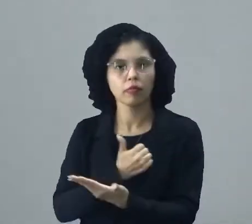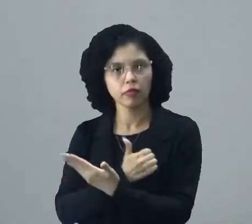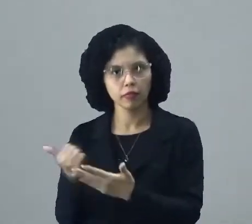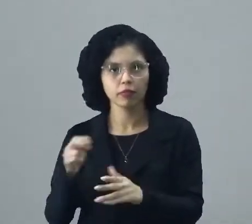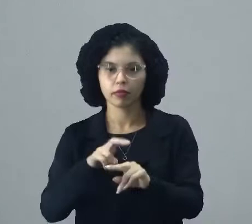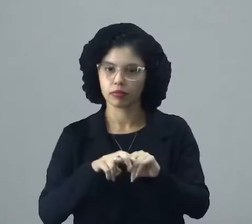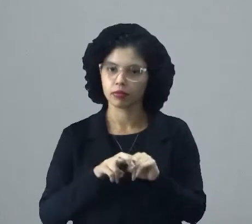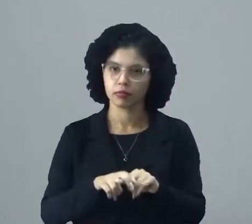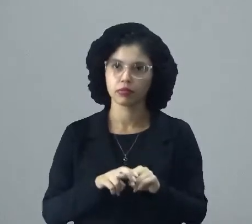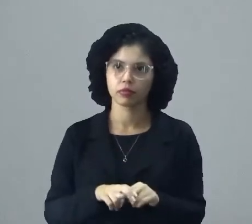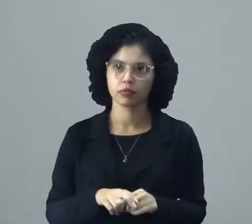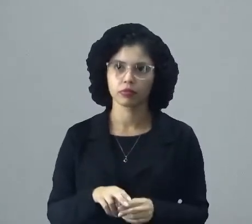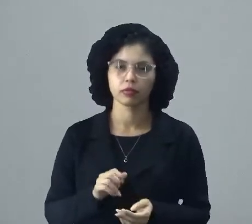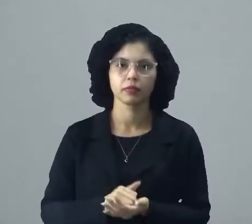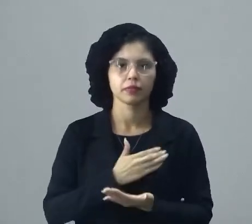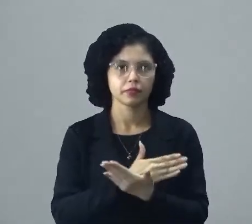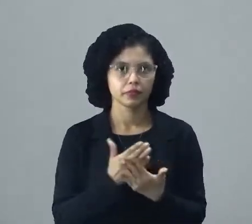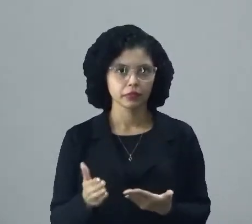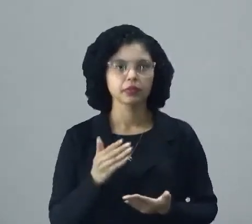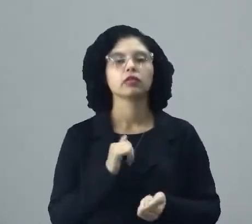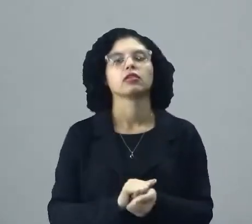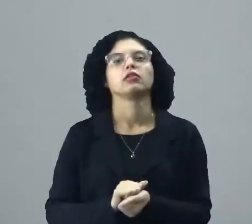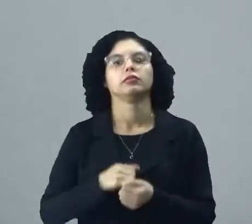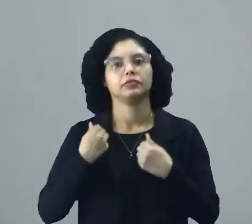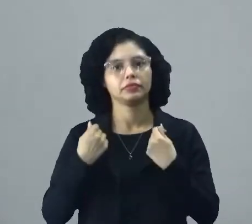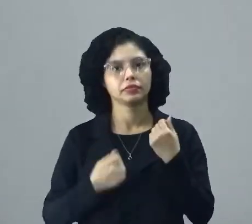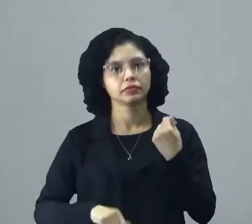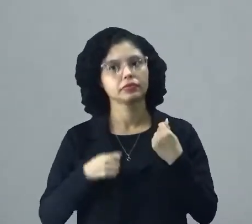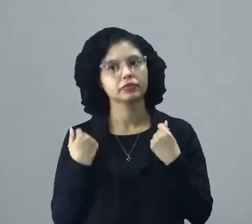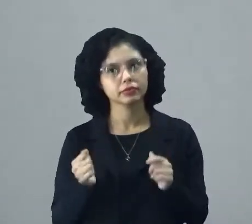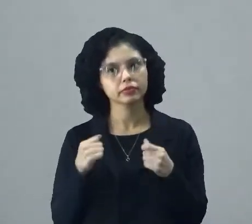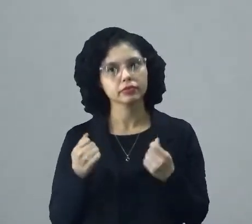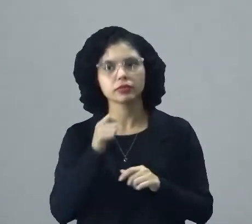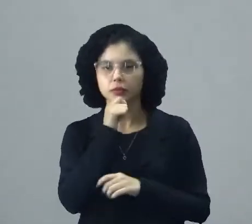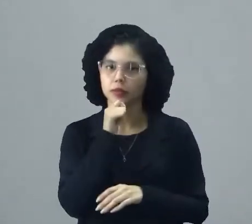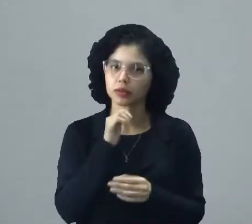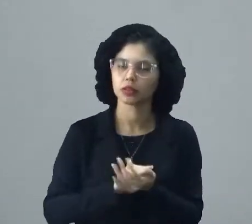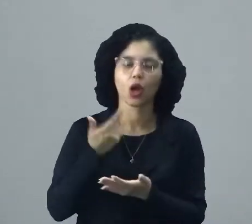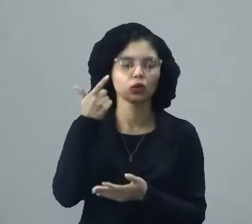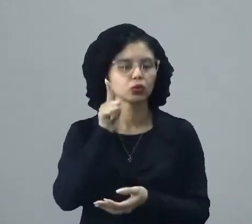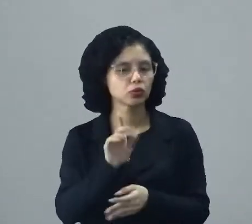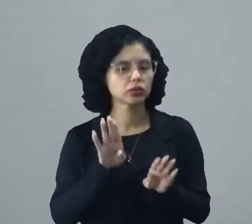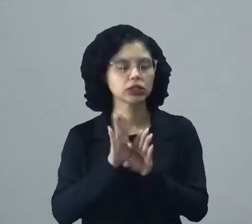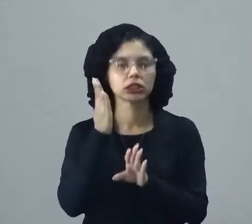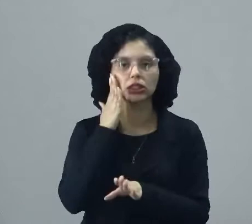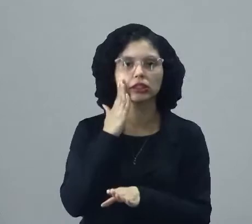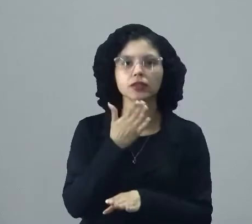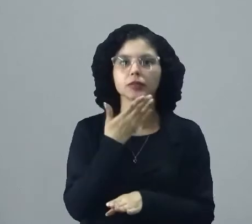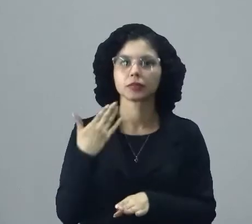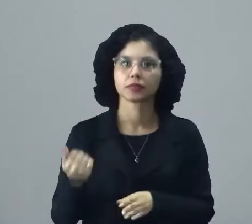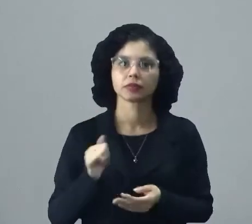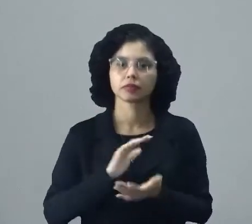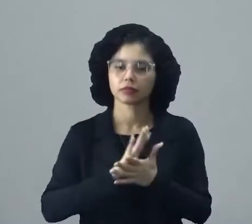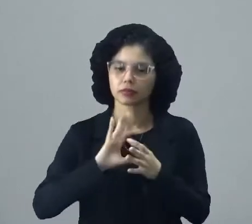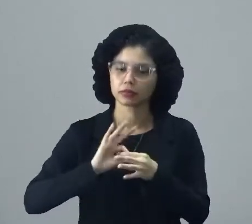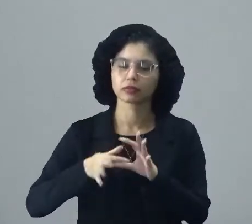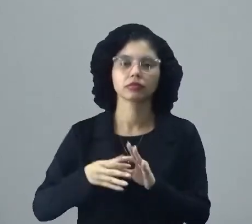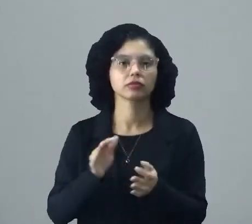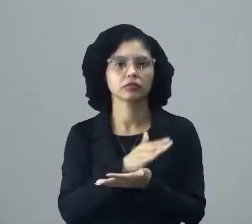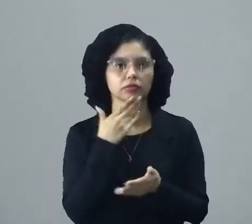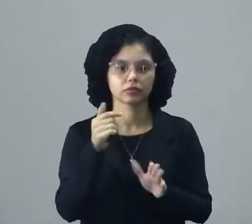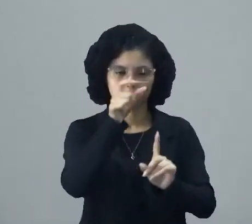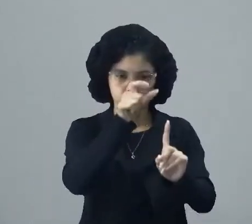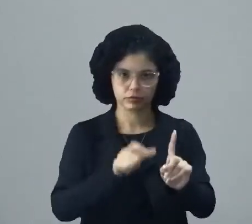ação. Por isso que a gente começou falando de ginástica e consegue entender que a ginástica, nesse contexto, é o melhor exemplo e a